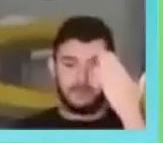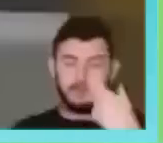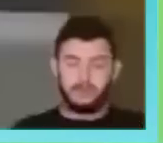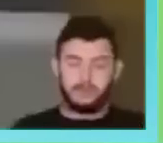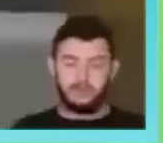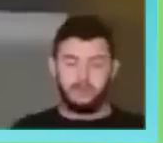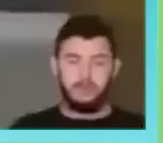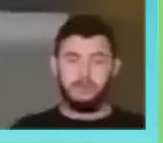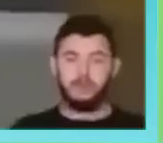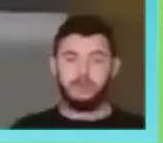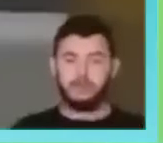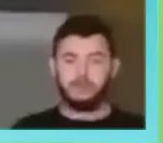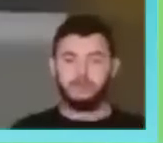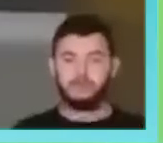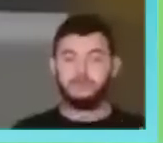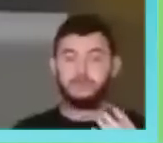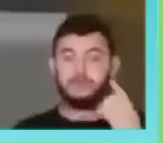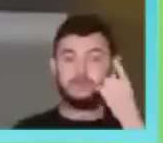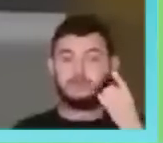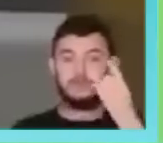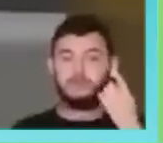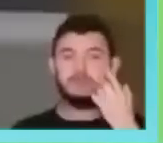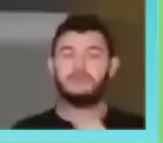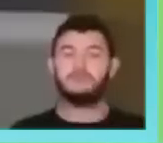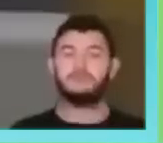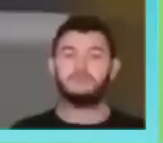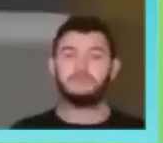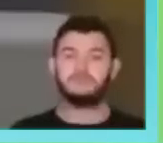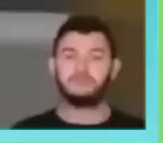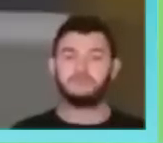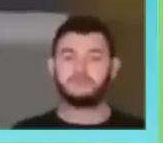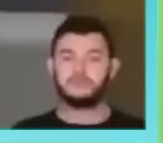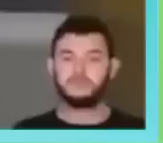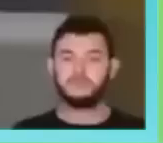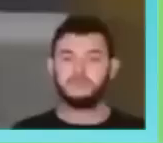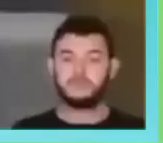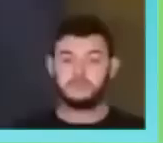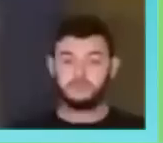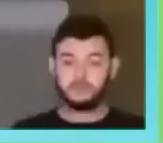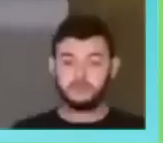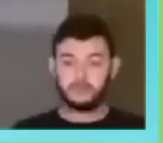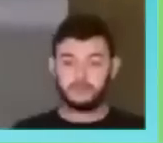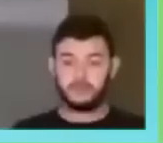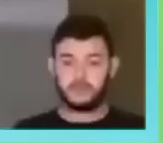presidente, senhoras e senhores parlamentares, eu ocupo essa tribuna,